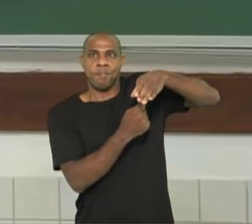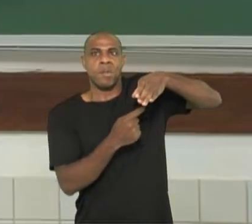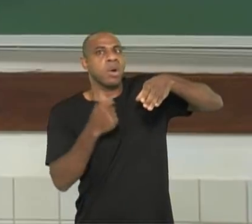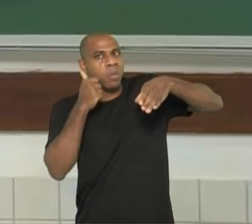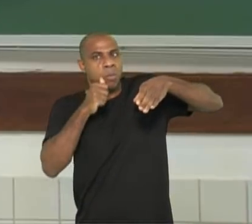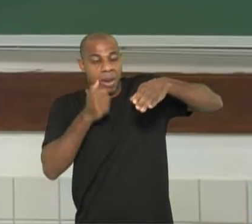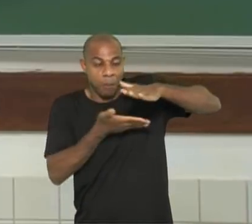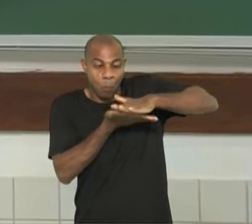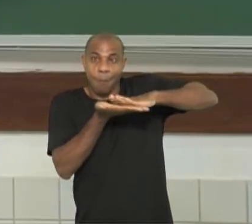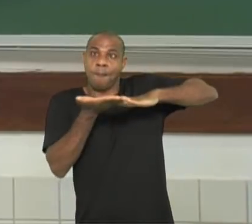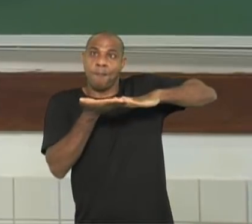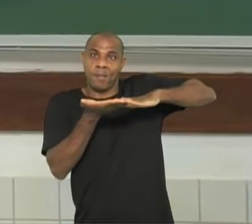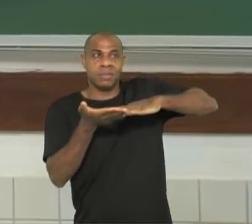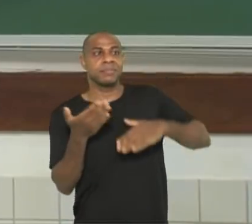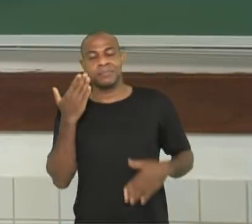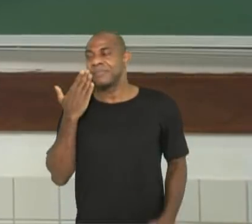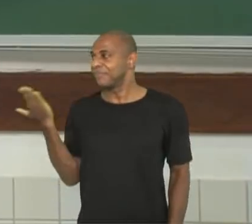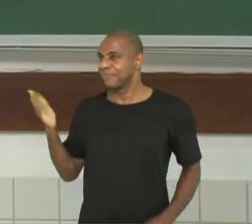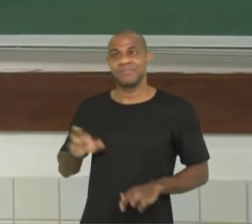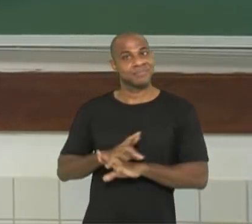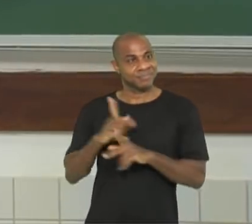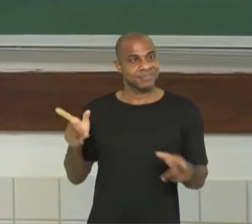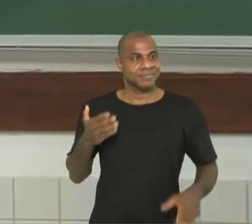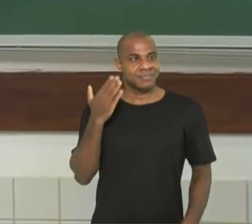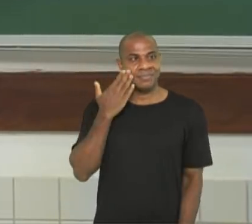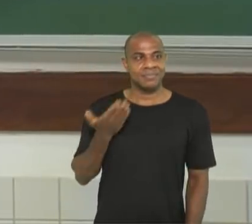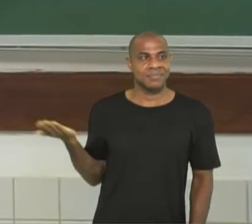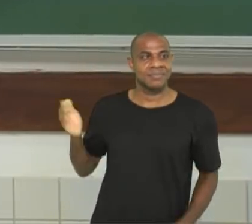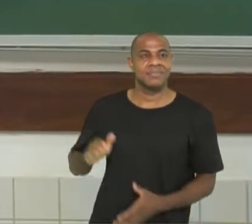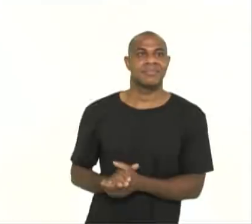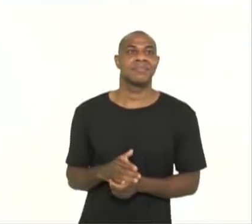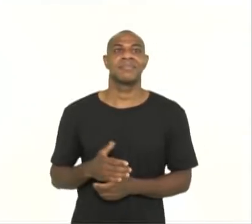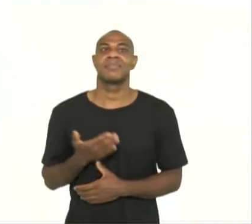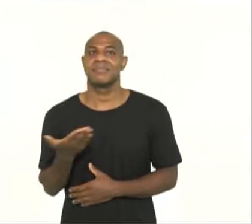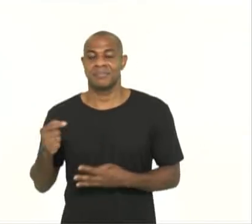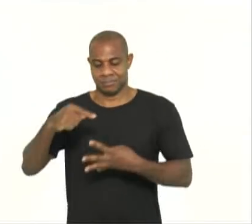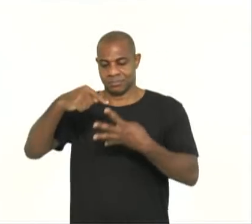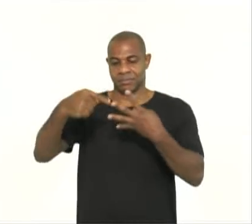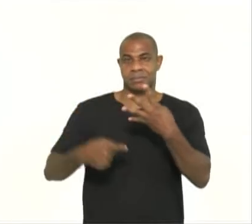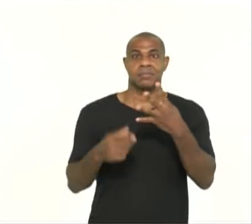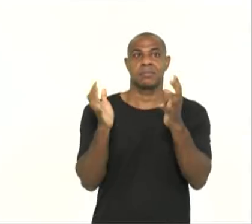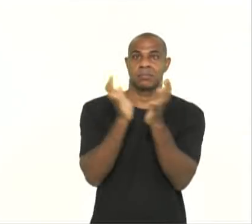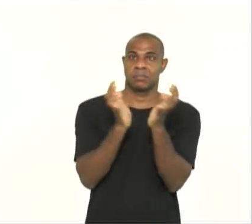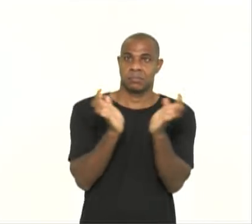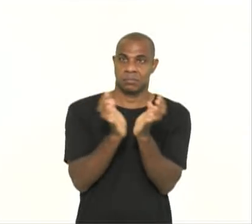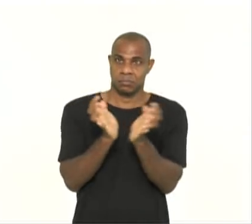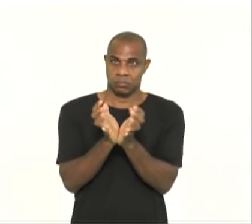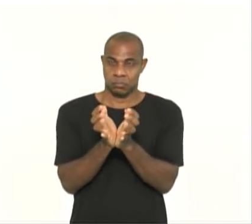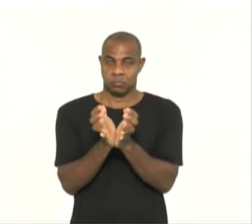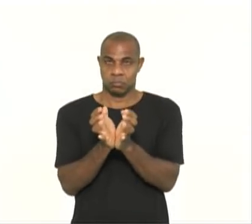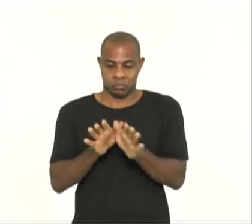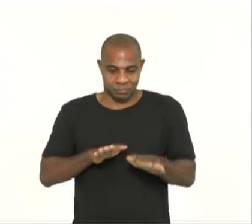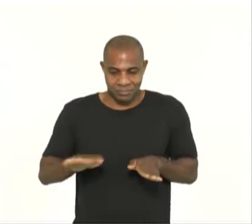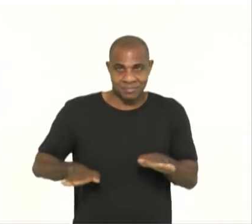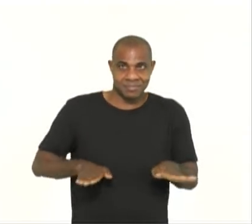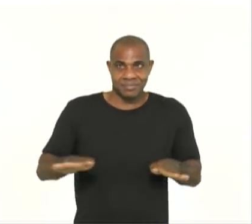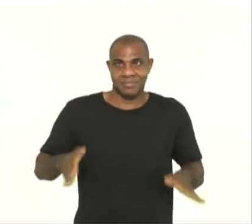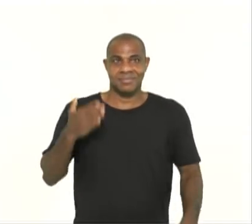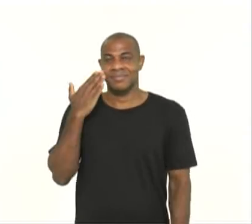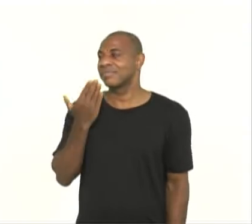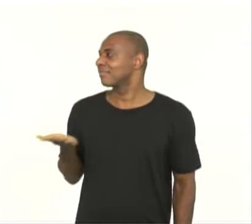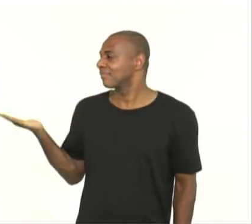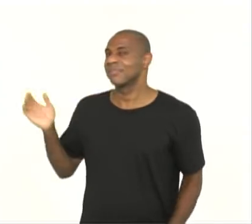dos jabutis. Mas, lembrando que são esses 4 grupos dos répteis.